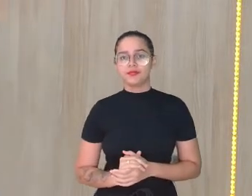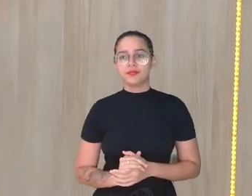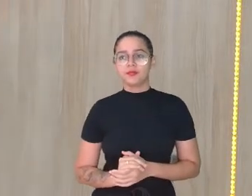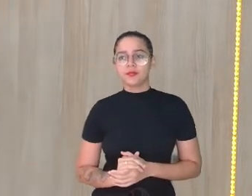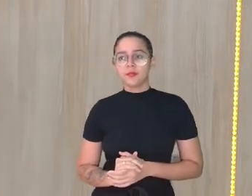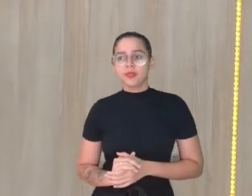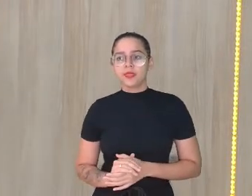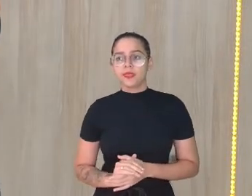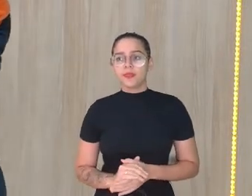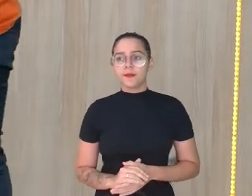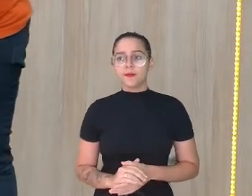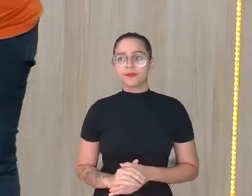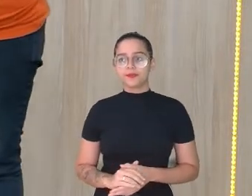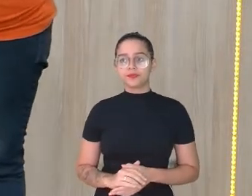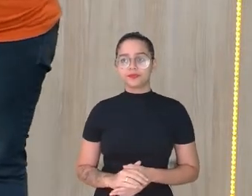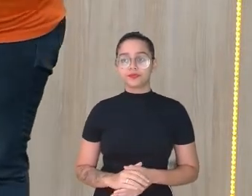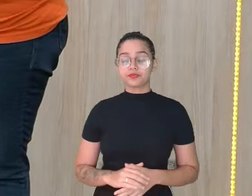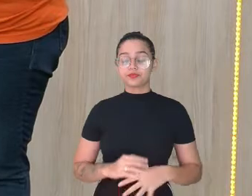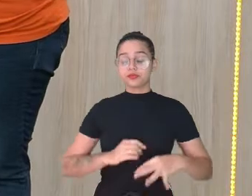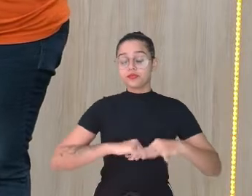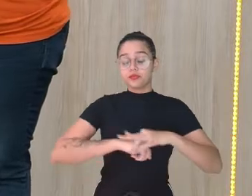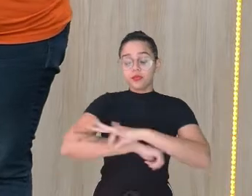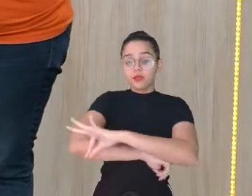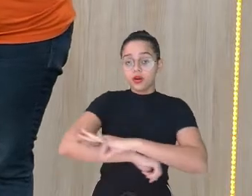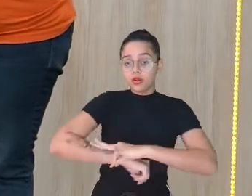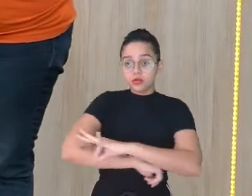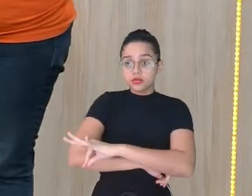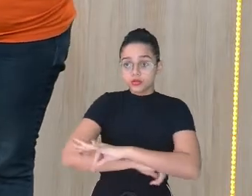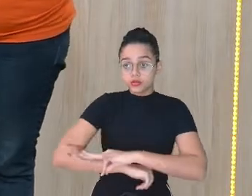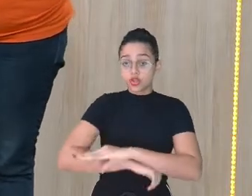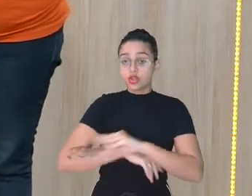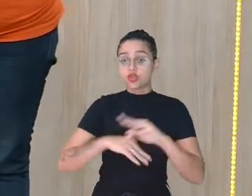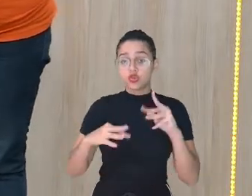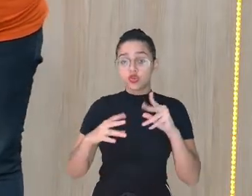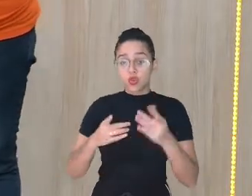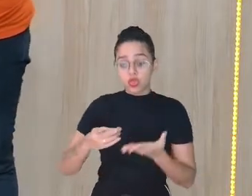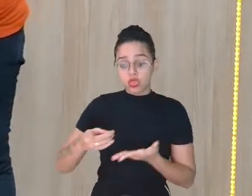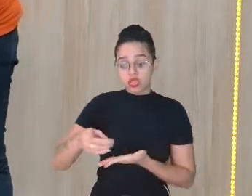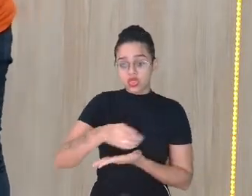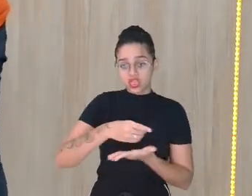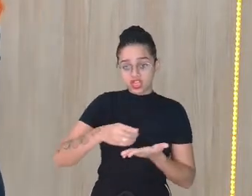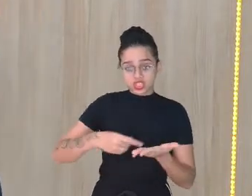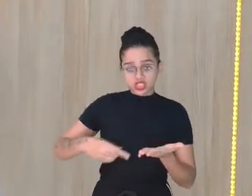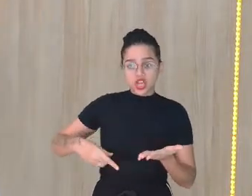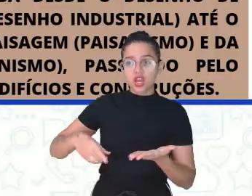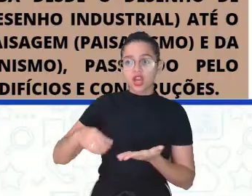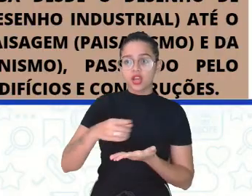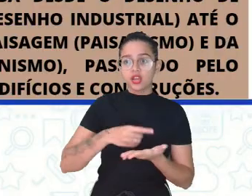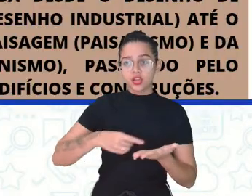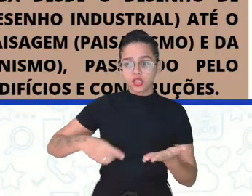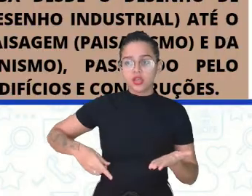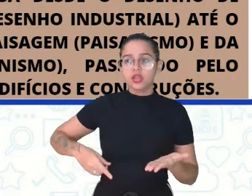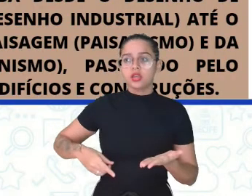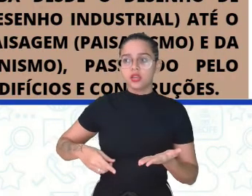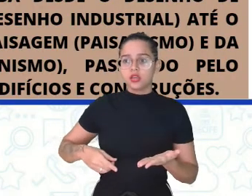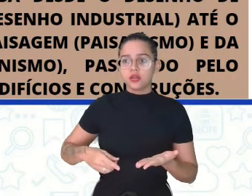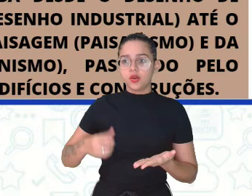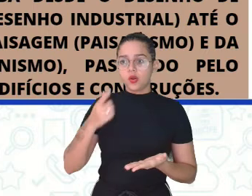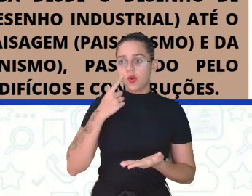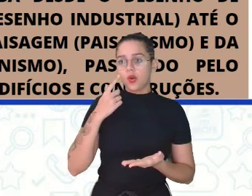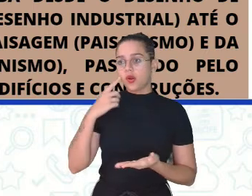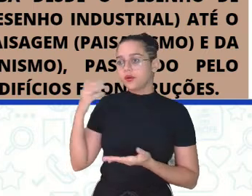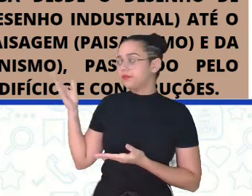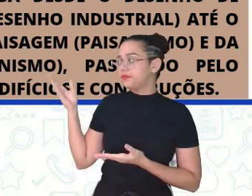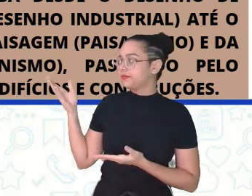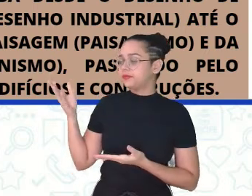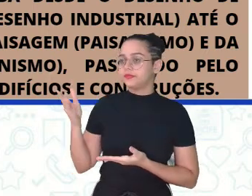A arquitetura, ela envolve todo o design, como vocês estão vendo aqui também. Bota aqui a leitura de imagem, Billy, para